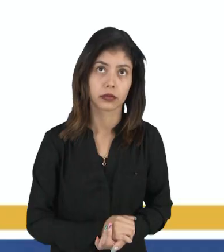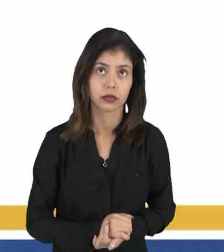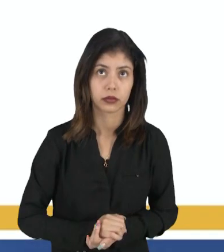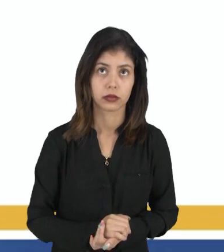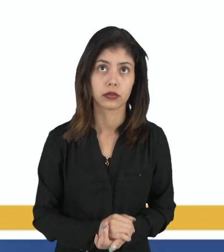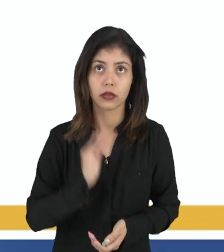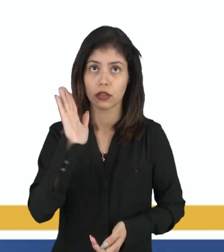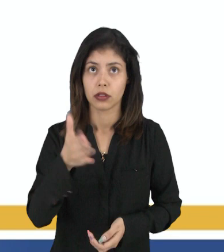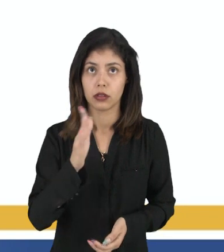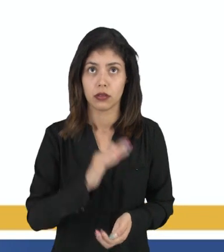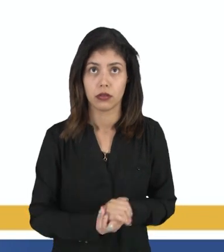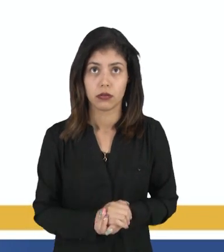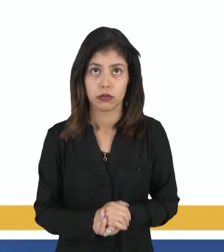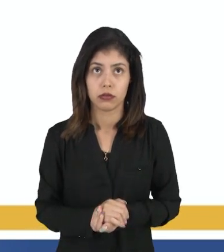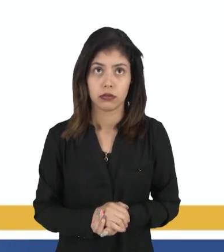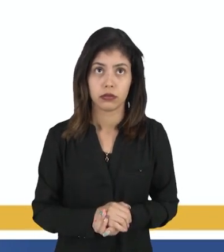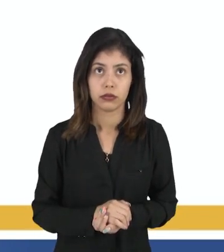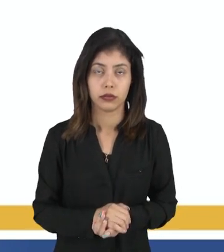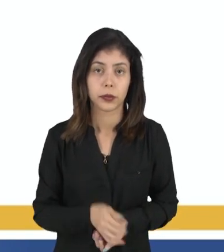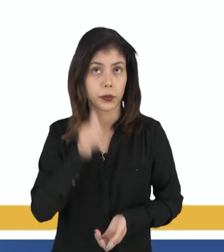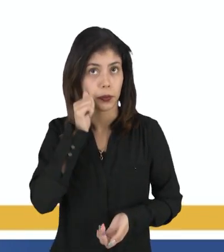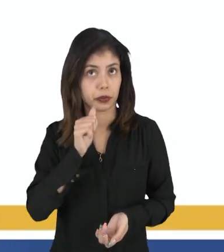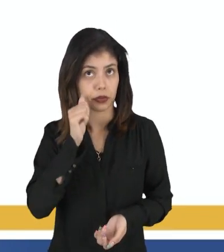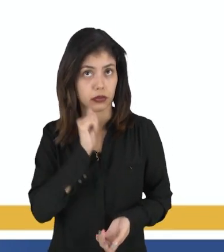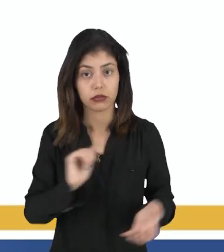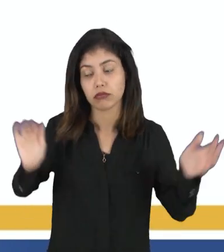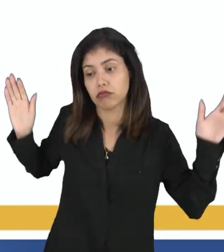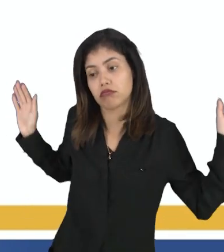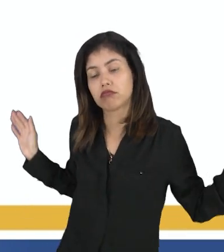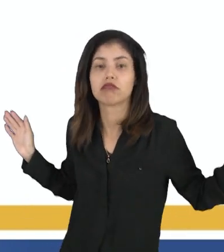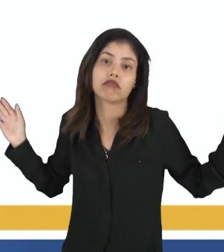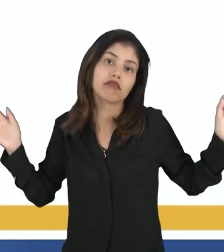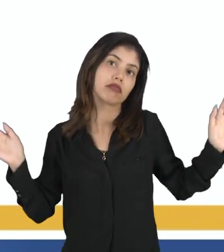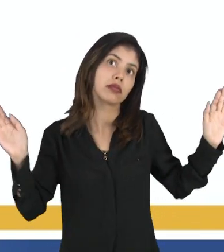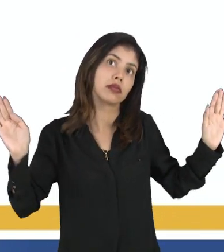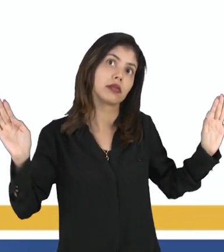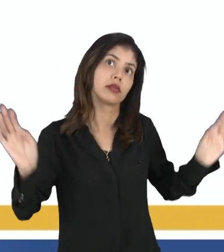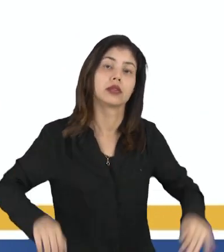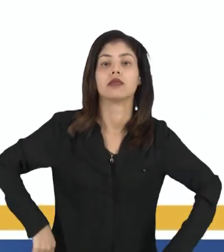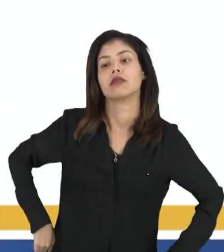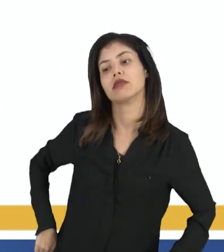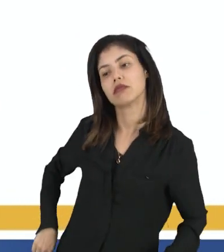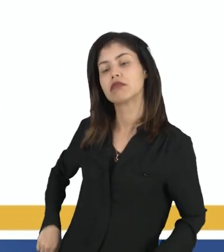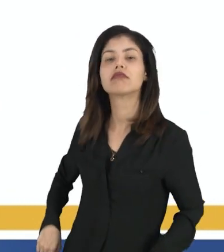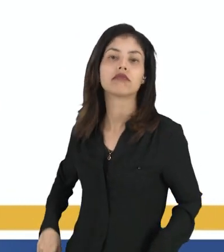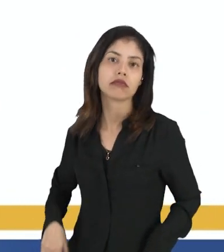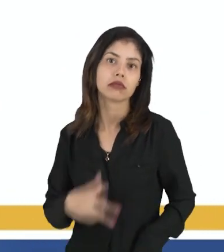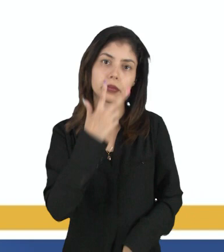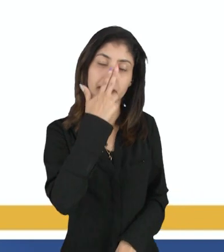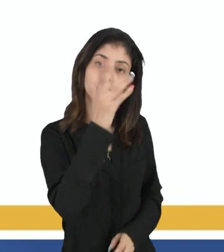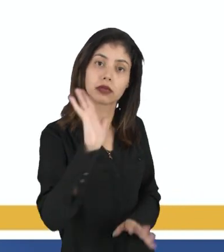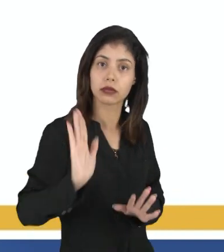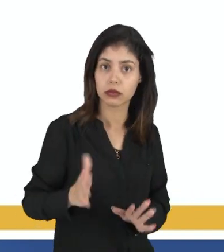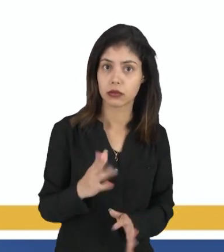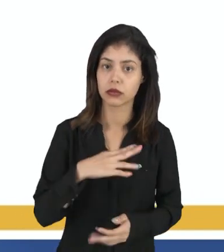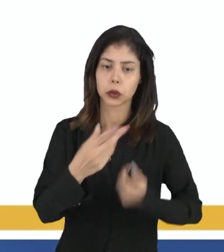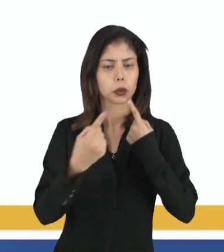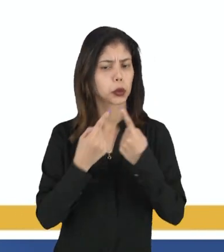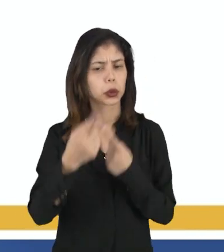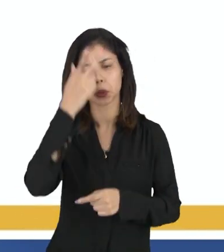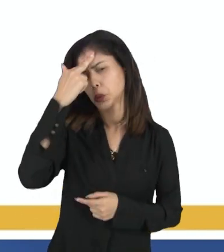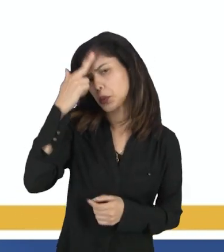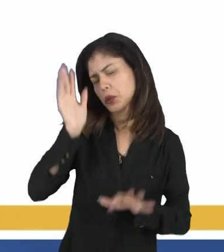imagem, as mãos da mulher, a forma como eles estão, já parece que eles estão numa